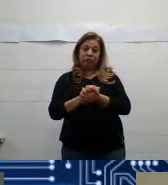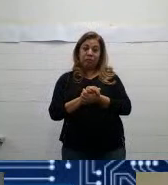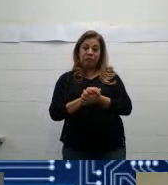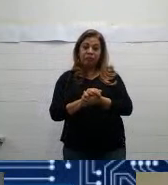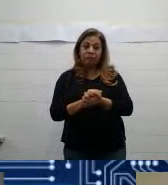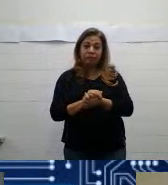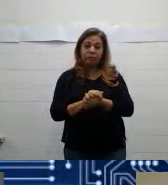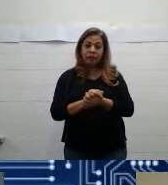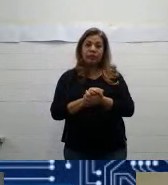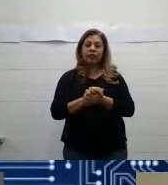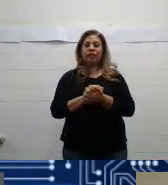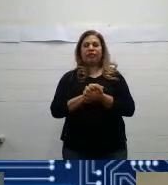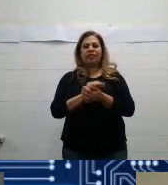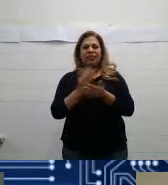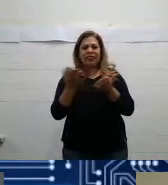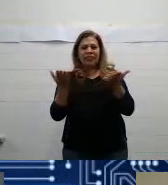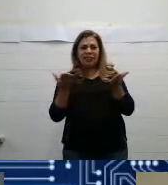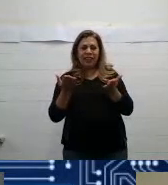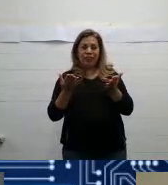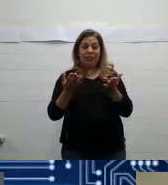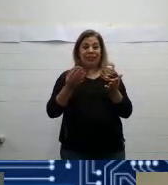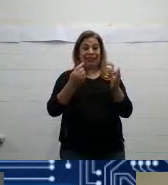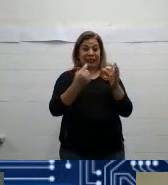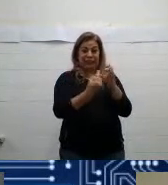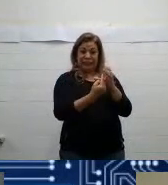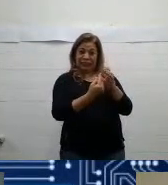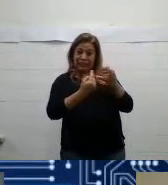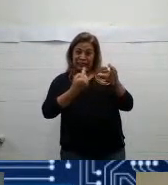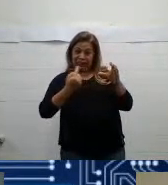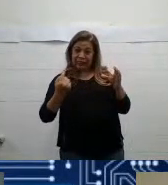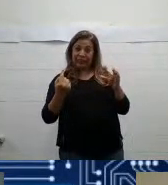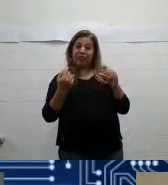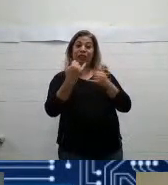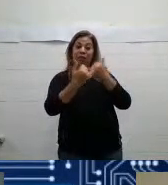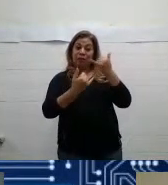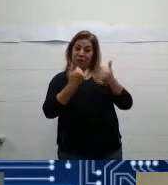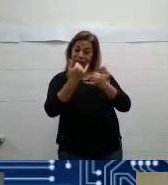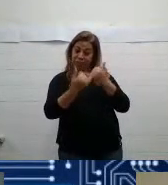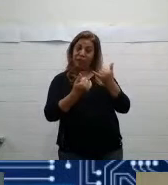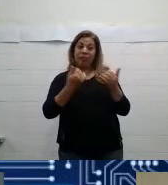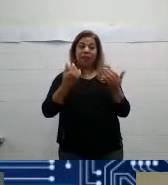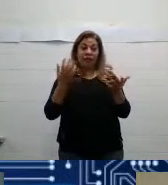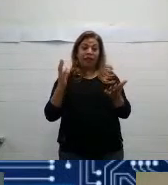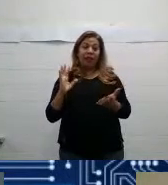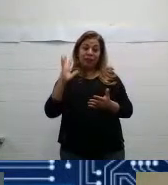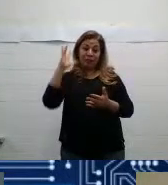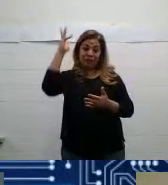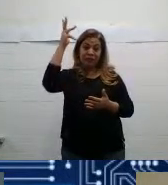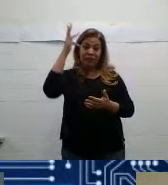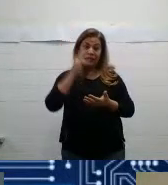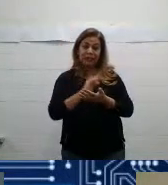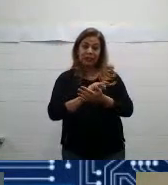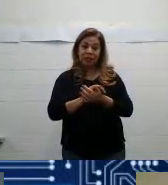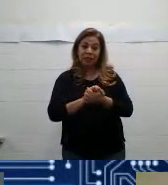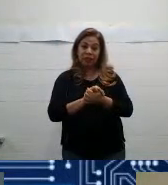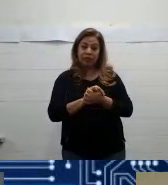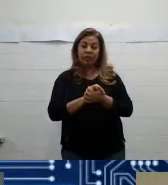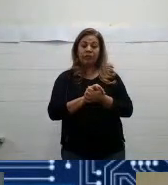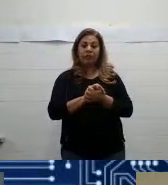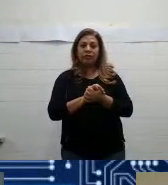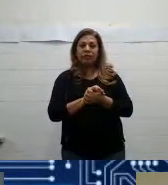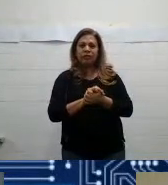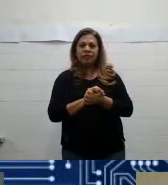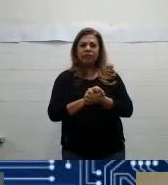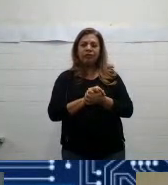justamente por causa dessa conjuntura de segregação, né, que o game se realizou, né, a fim de claramente combatê-la, ou de,